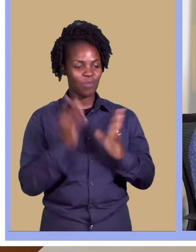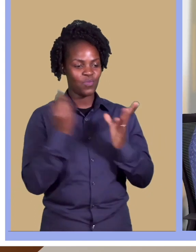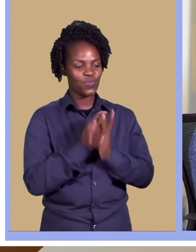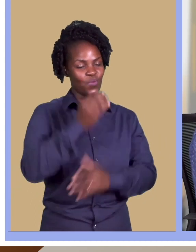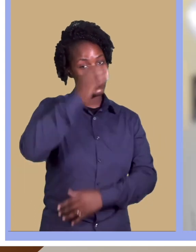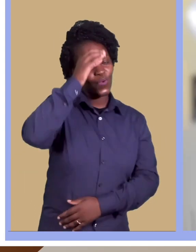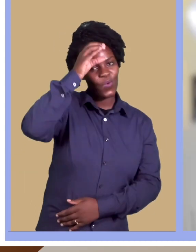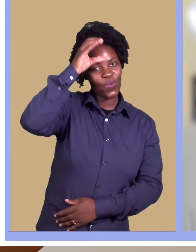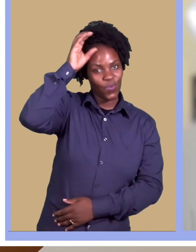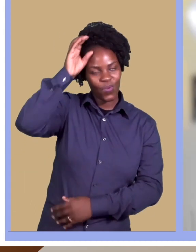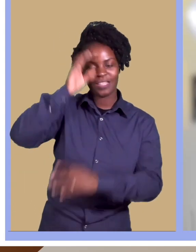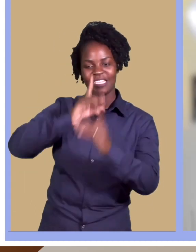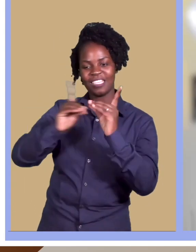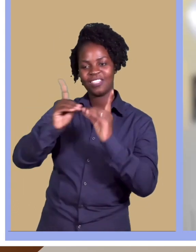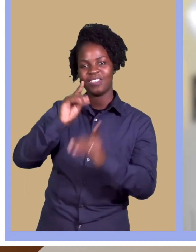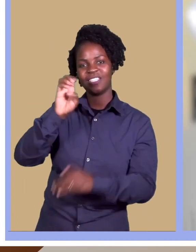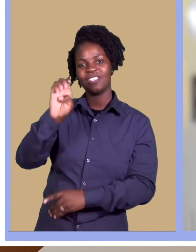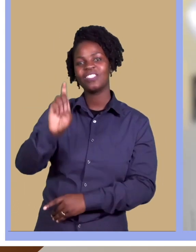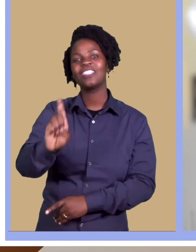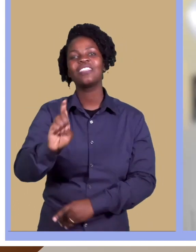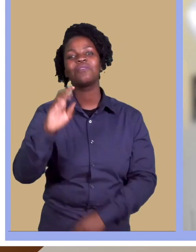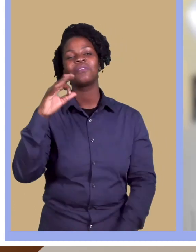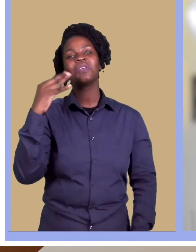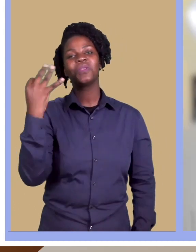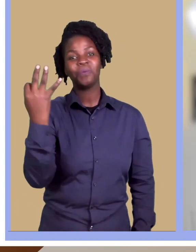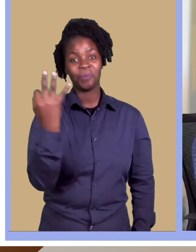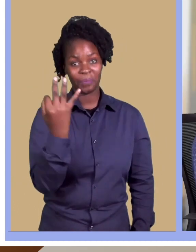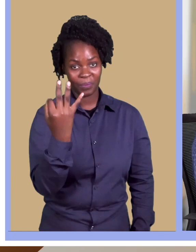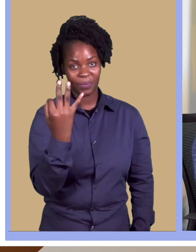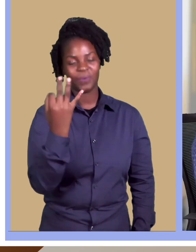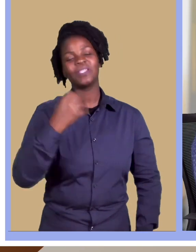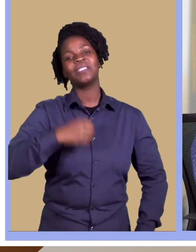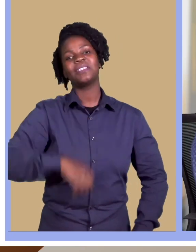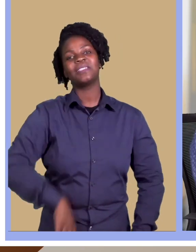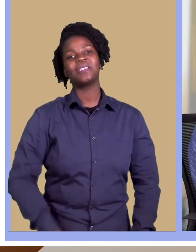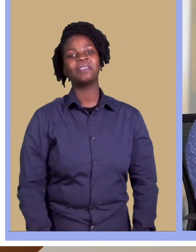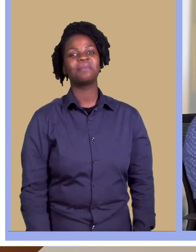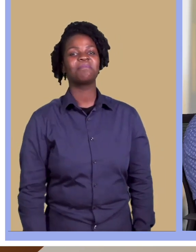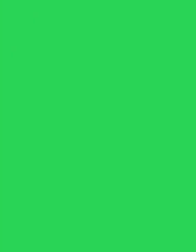FAMOD, Fórum das Associações de Pessoas com Deficiência. Até a próxima.